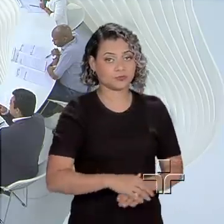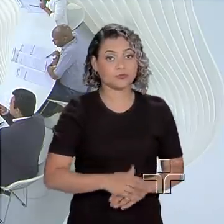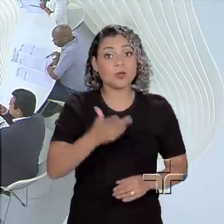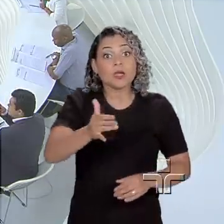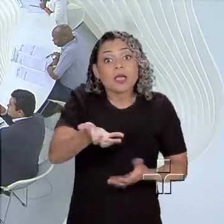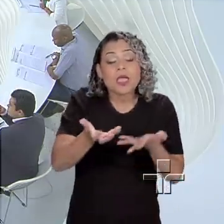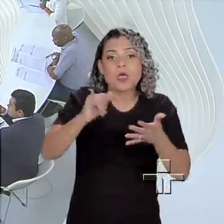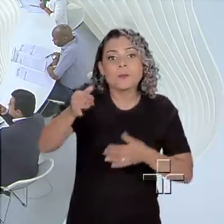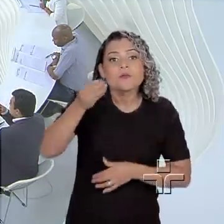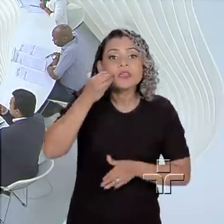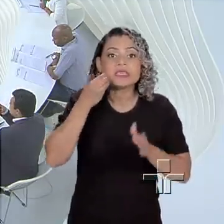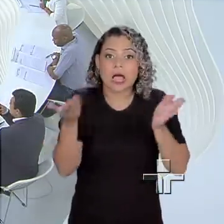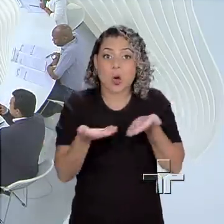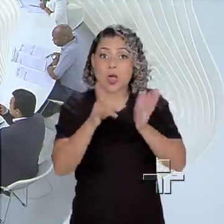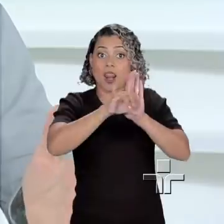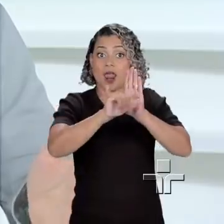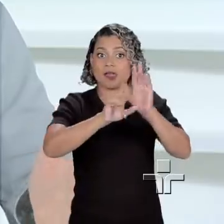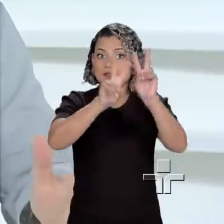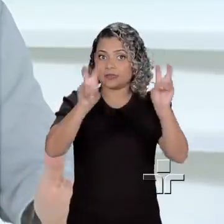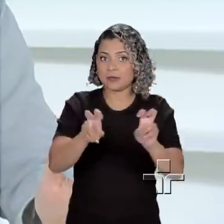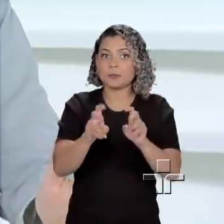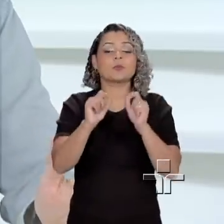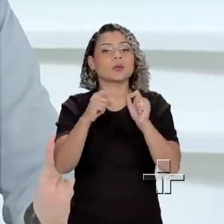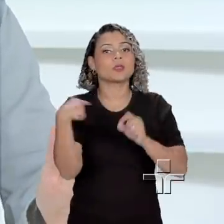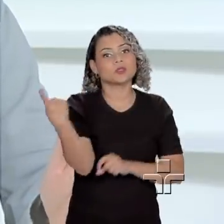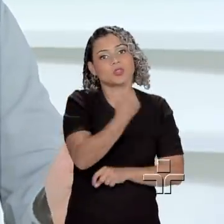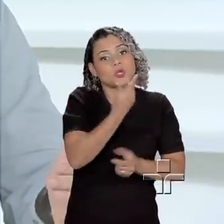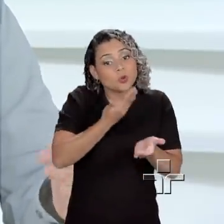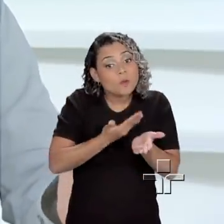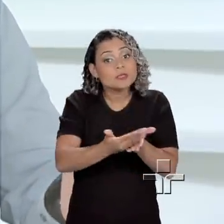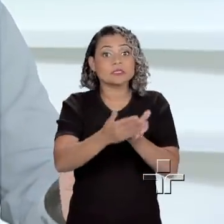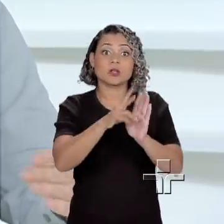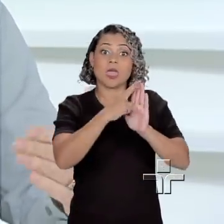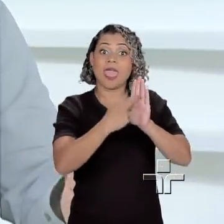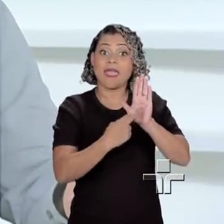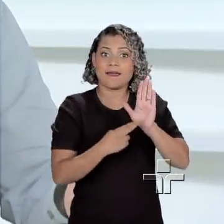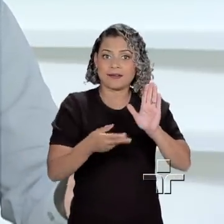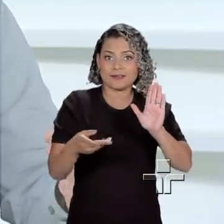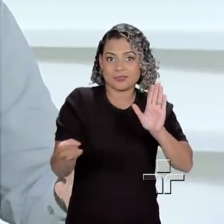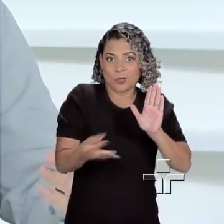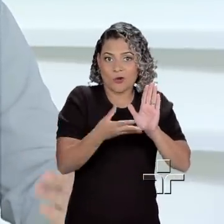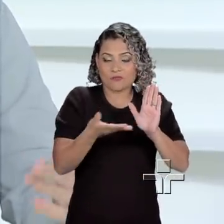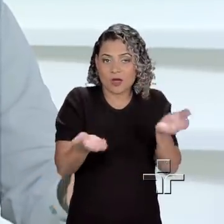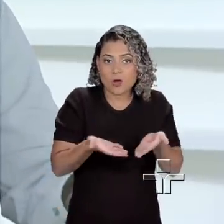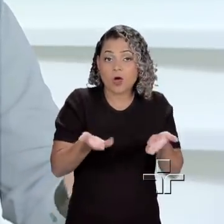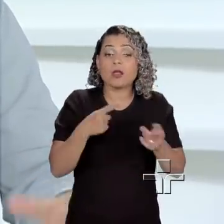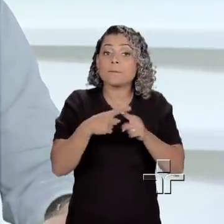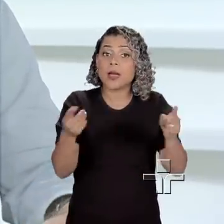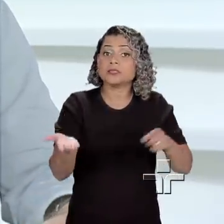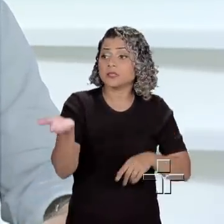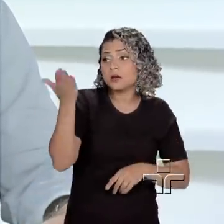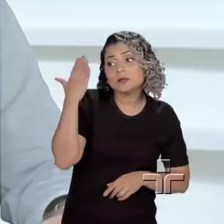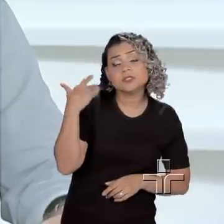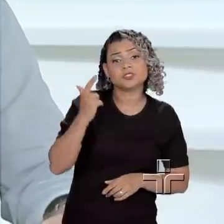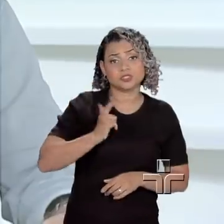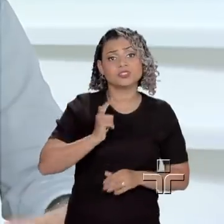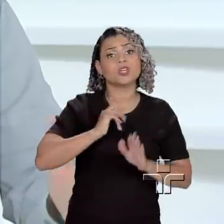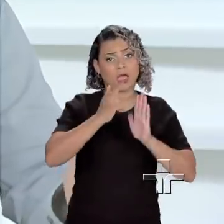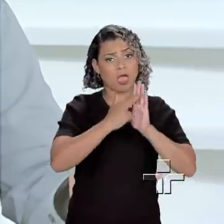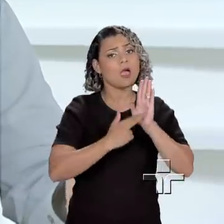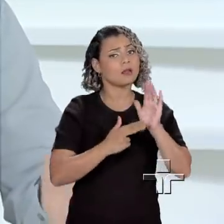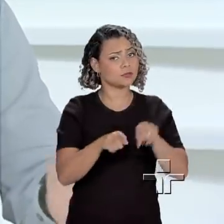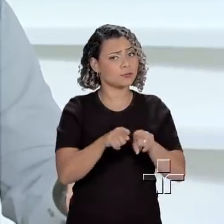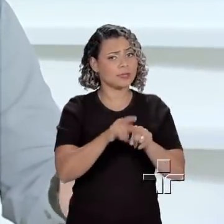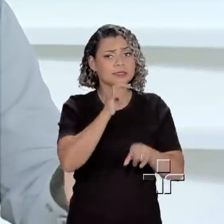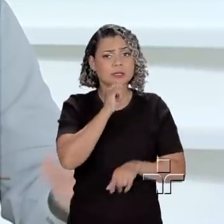da regulação. Eu acho que nós estamos reescrevendo a regra do jogo, mas a gente assume alguns pressupostos do jogo anterior. Por exemplo, quando a